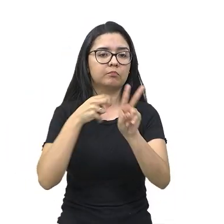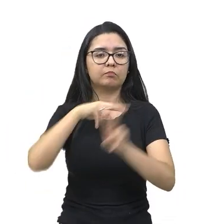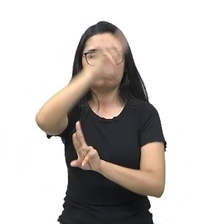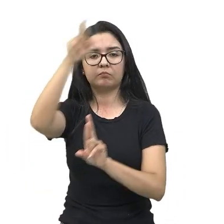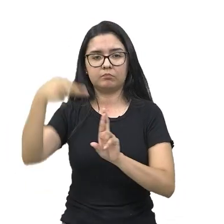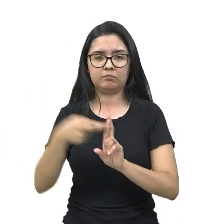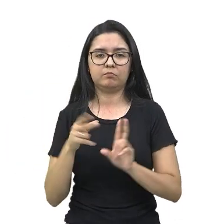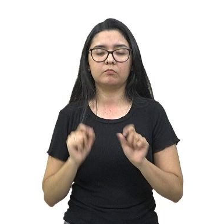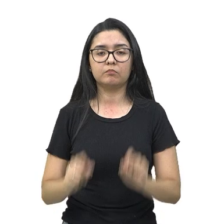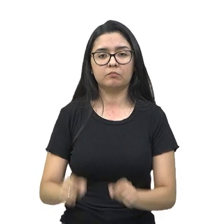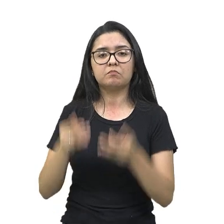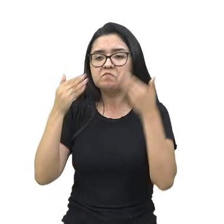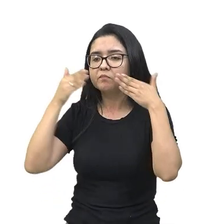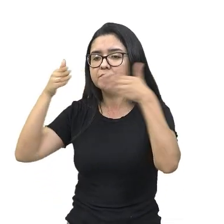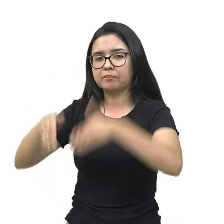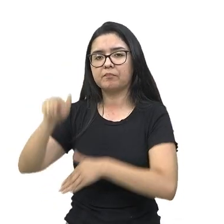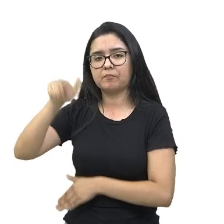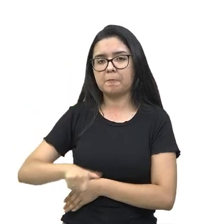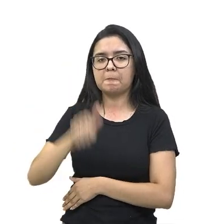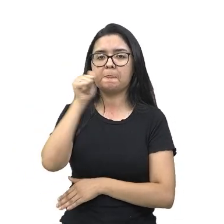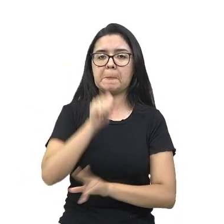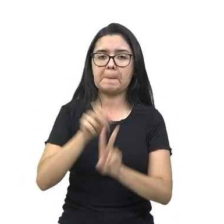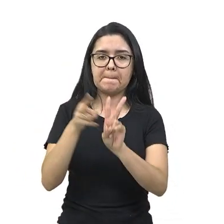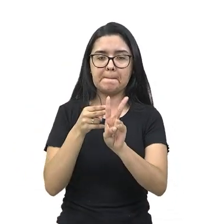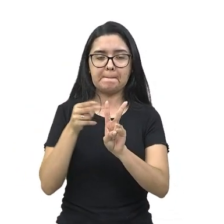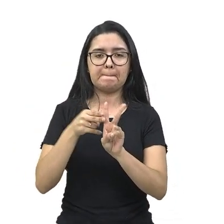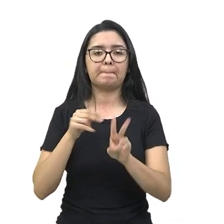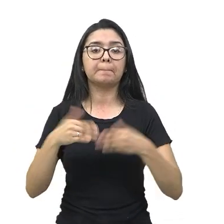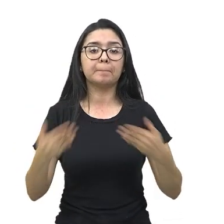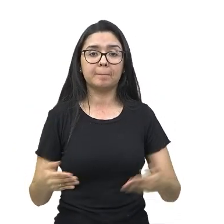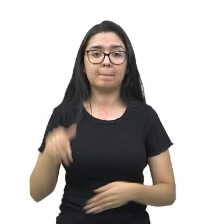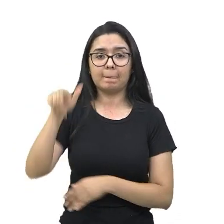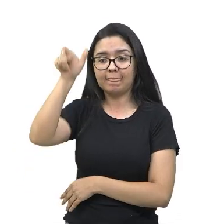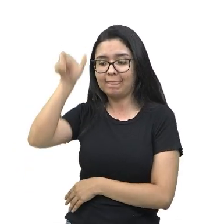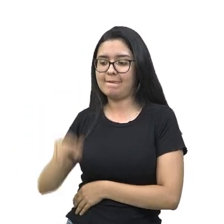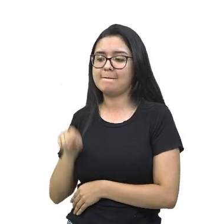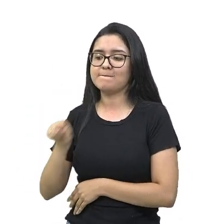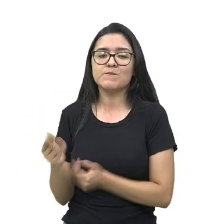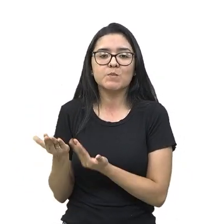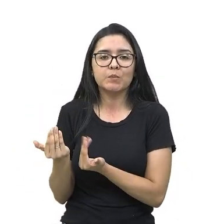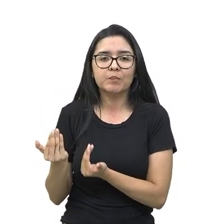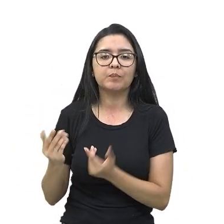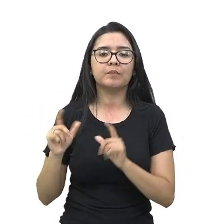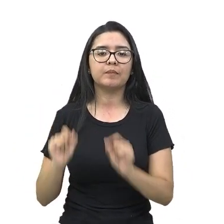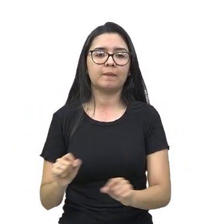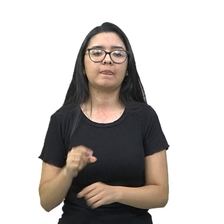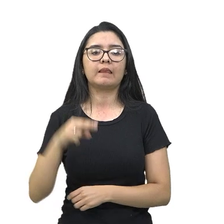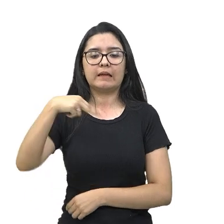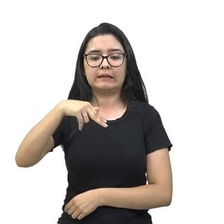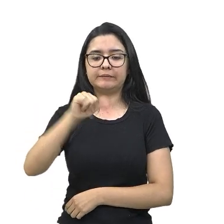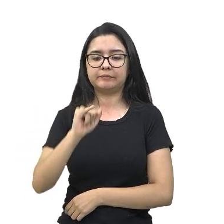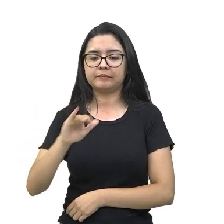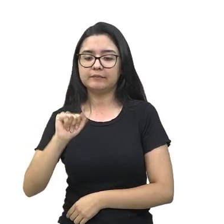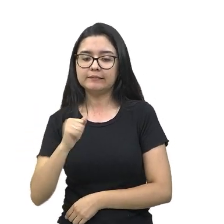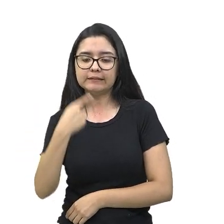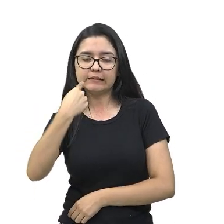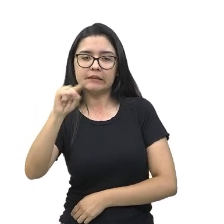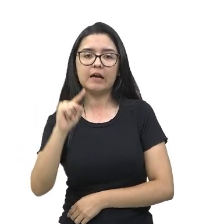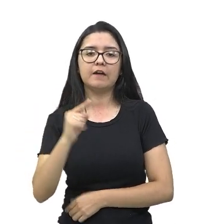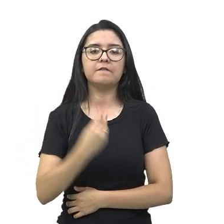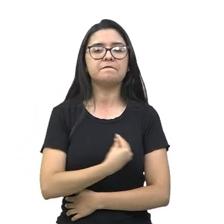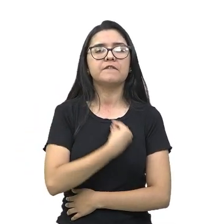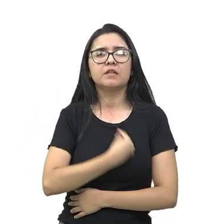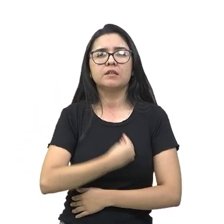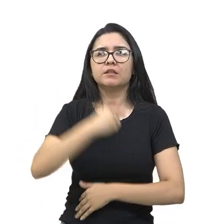a uma indígena específica. Acontece que uma moça da tribo, a guerreira Nayá, vivia sonhando com